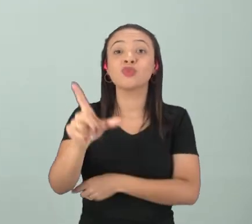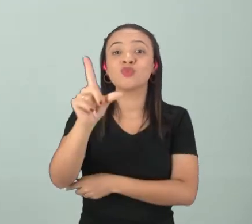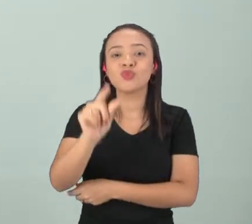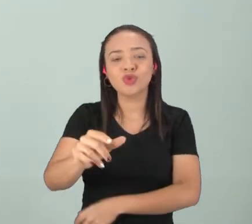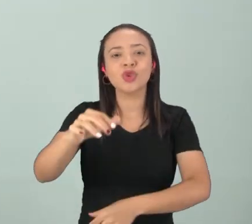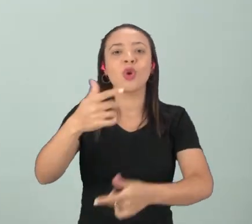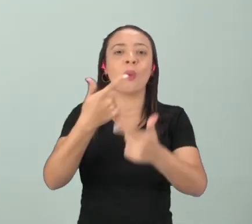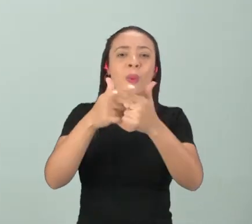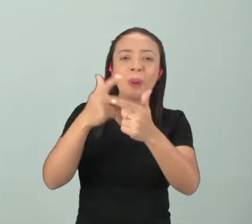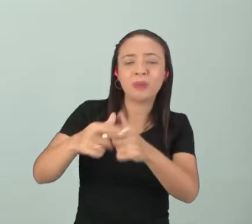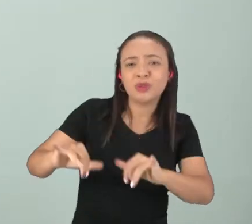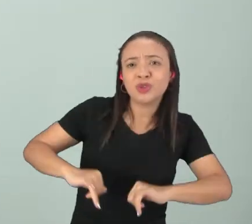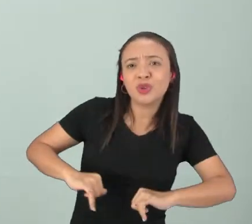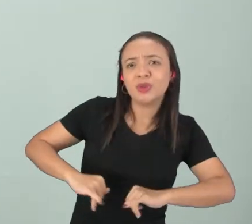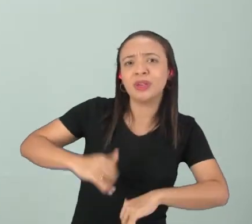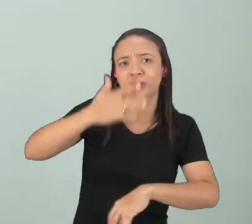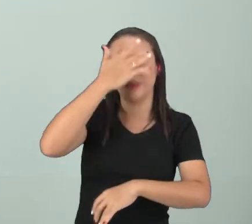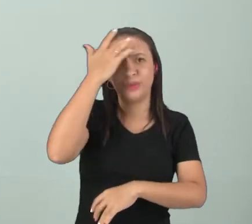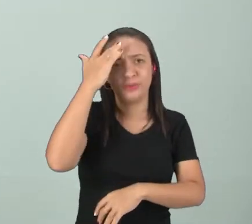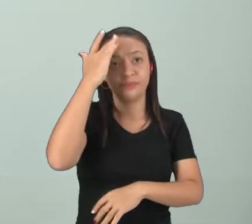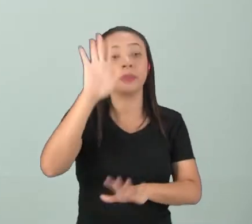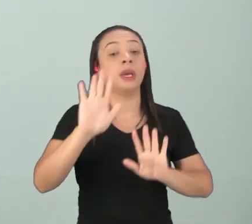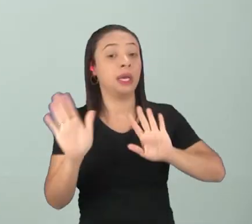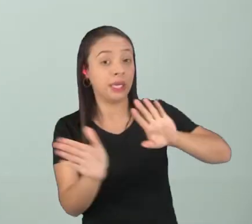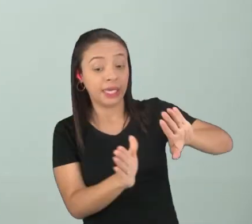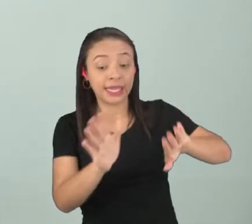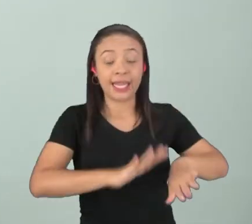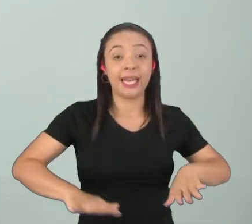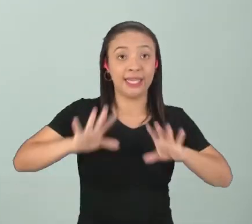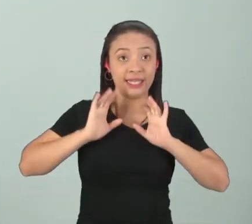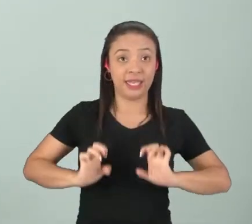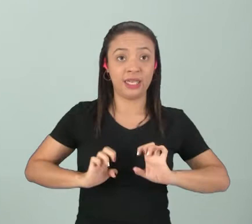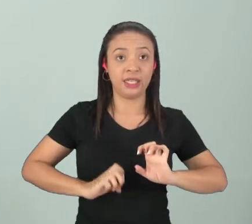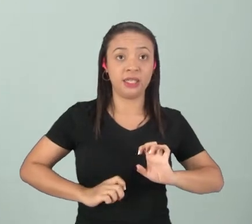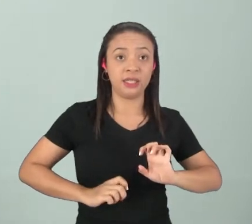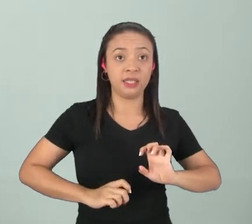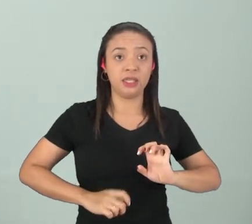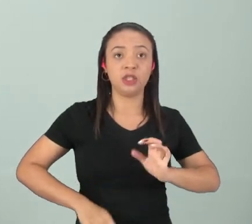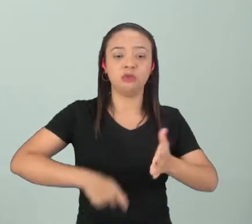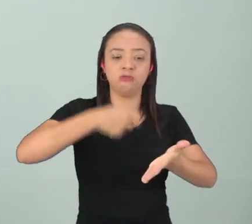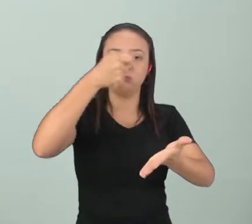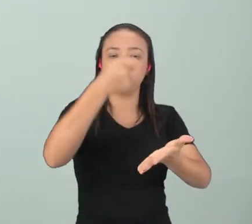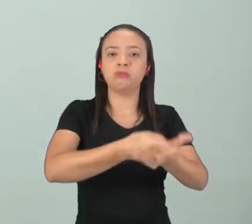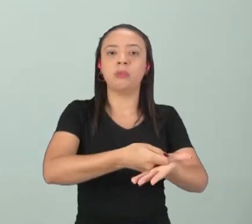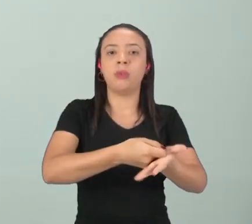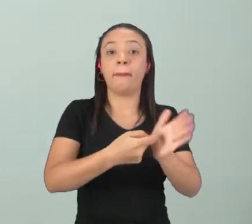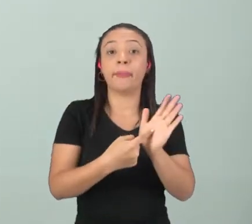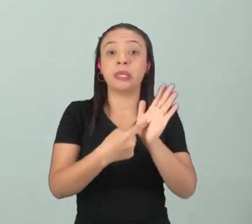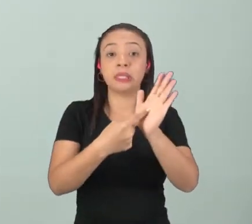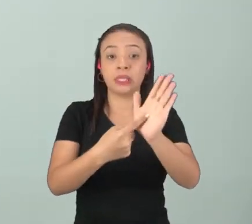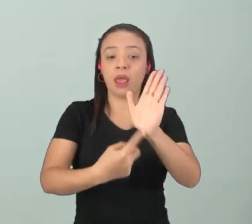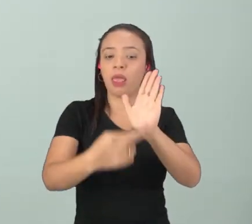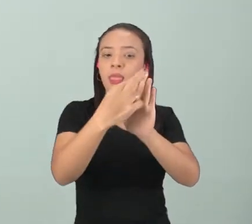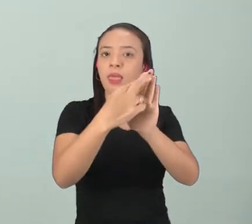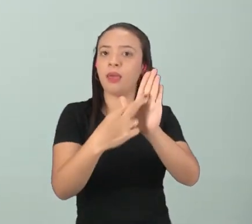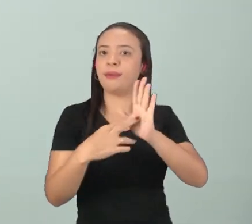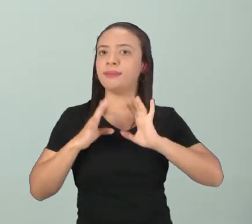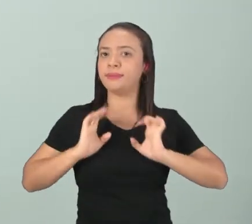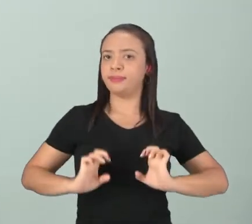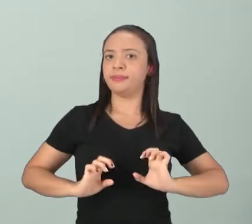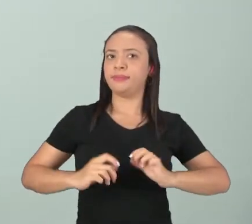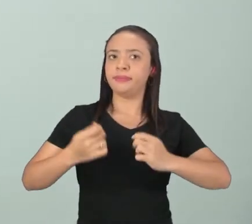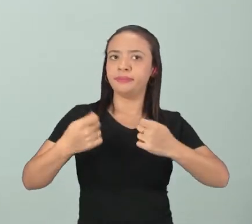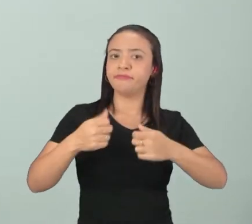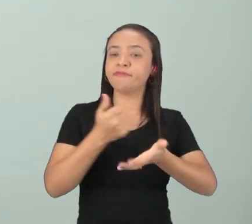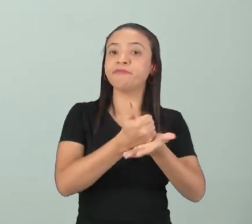pessoas. Ações conjuntas. E no terreno da ética, a reafirmação conjunta de princípios éticos. A gente